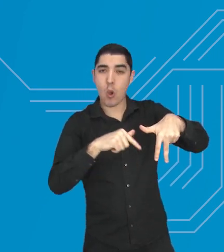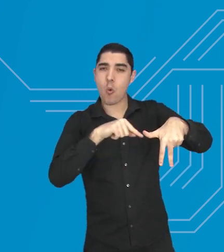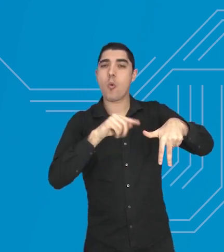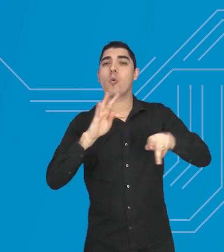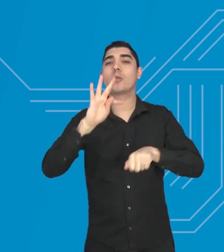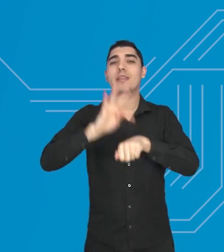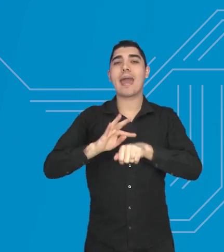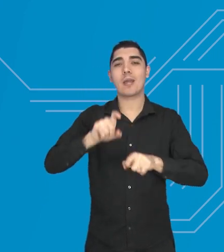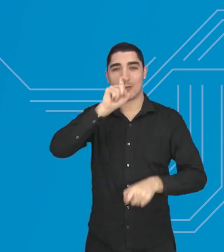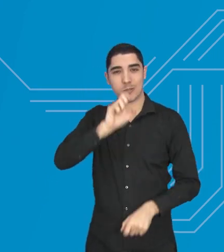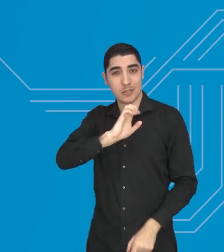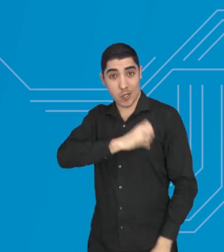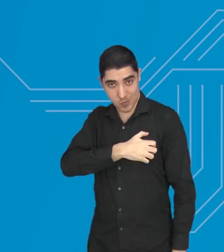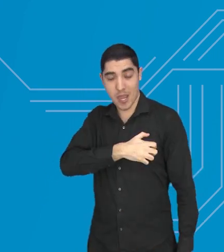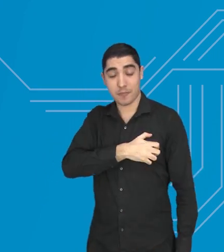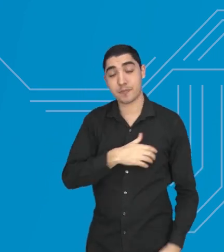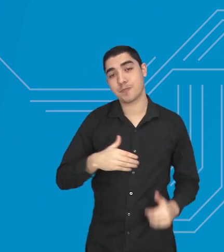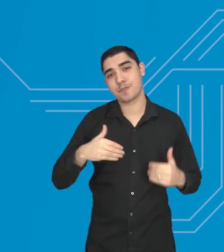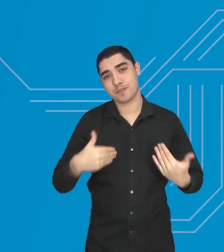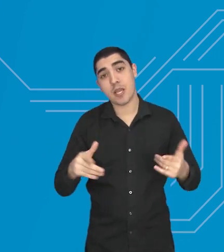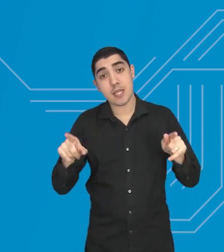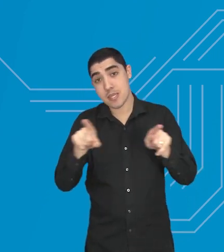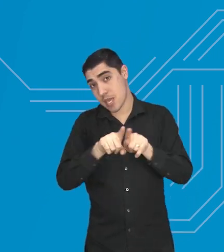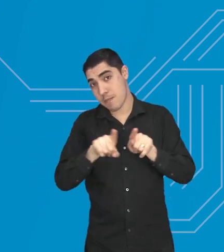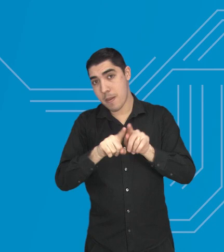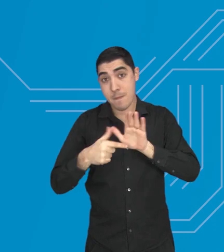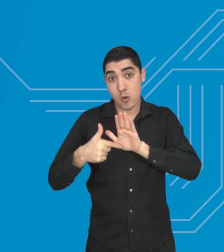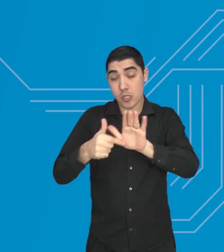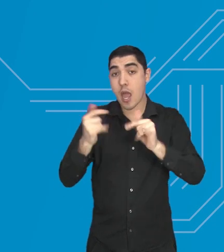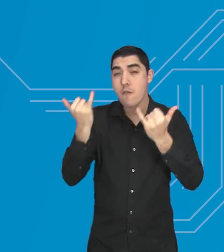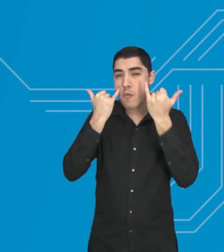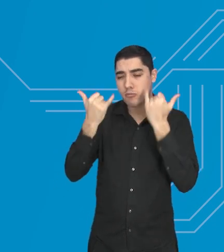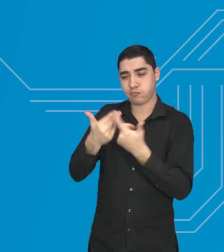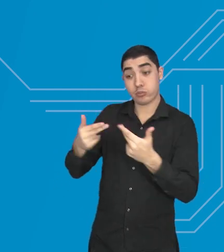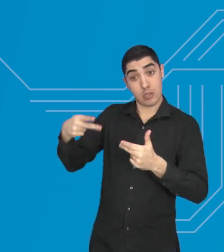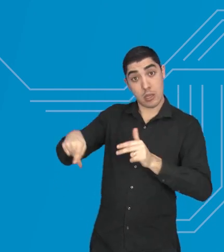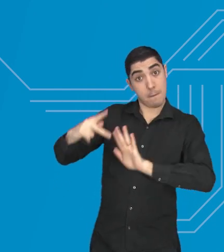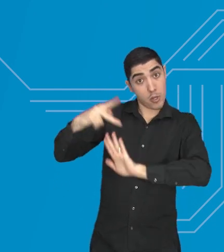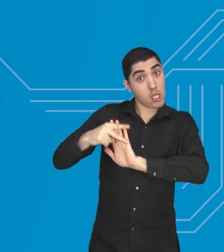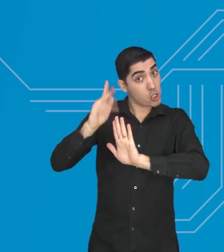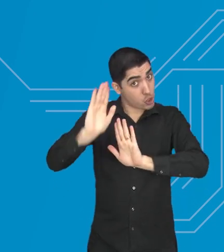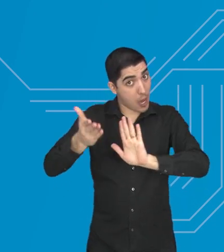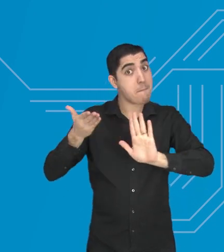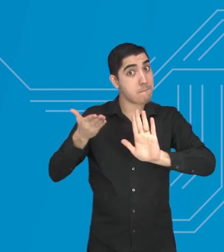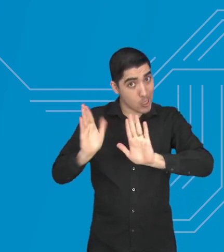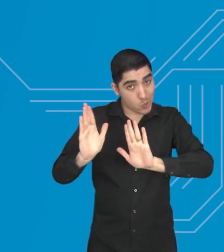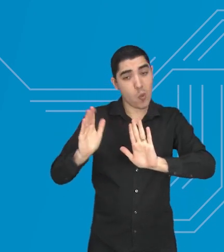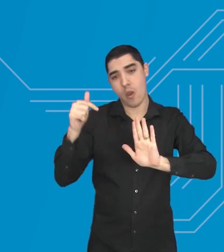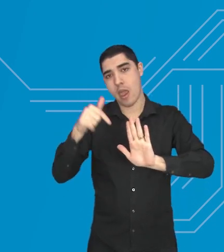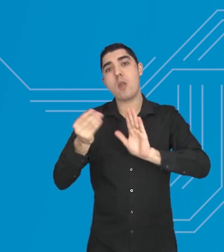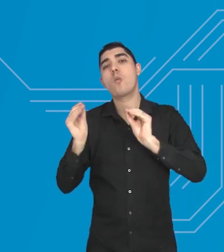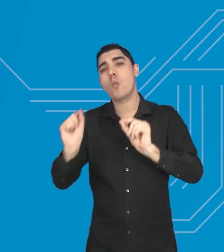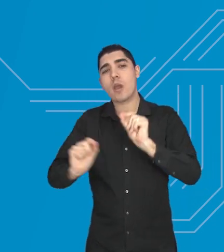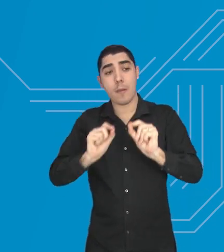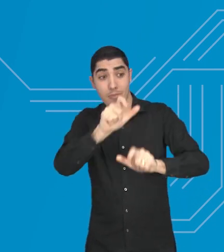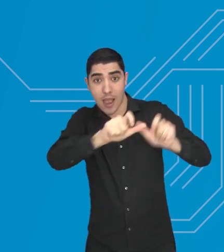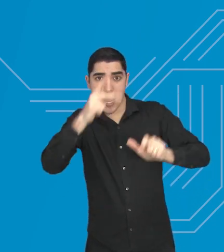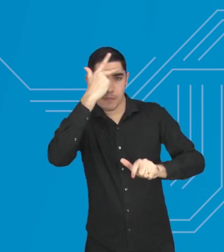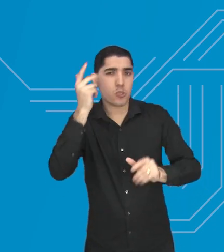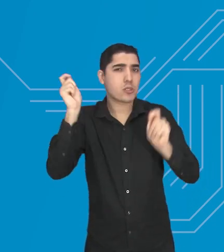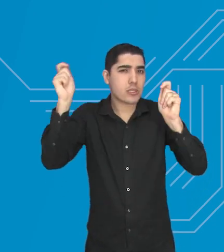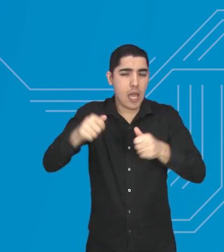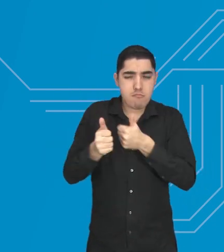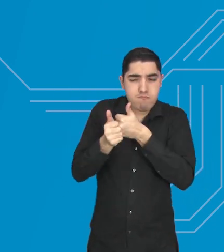técnico do São José o título de cidadão joseense. E também vamos te dar informações de um projeto aprovado que quer